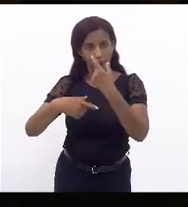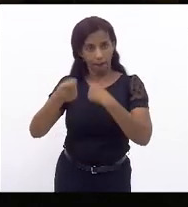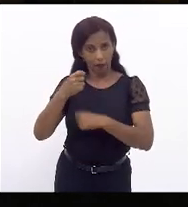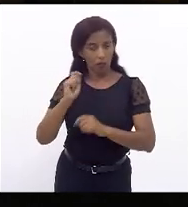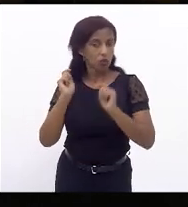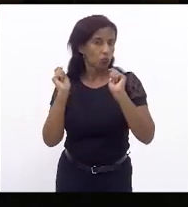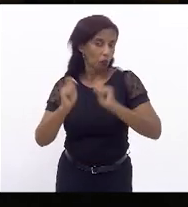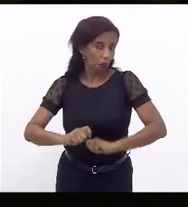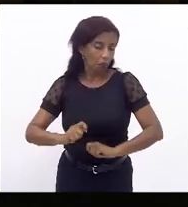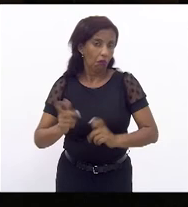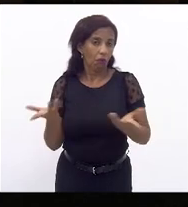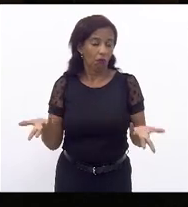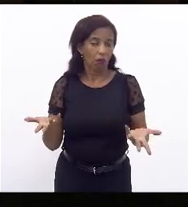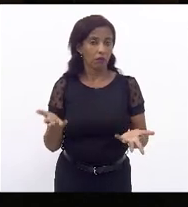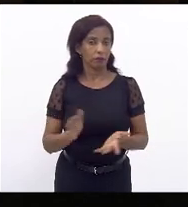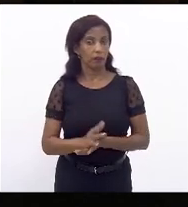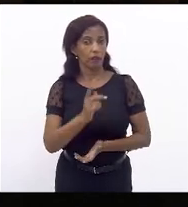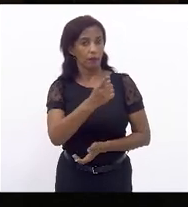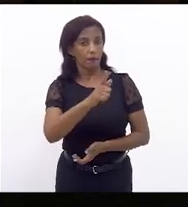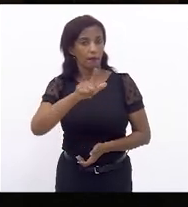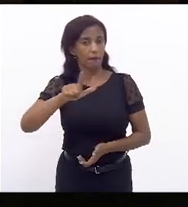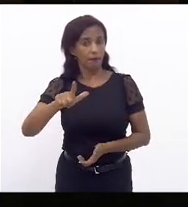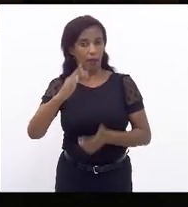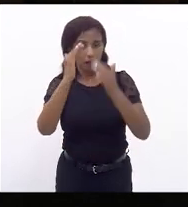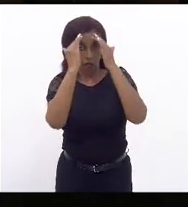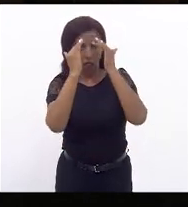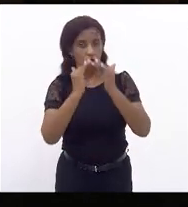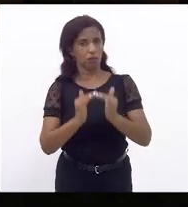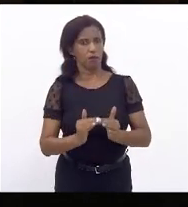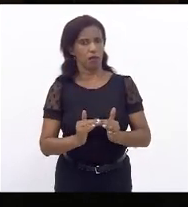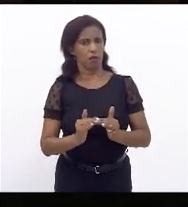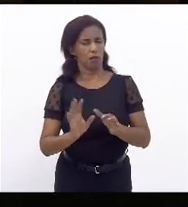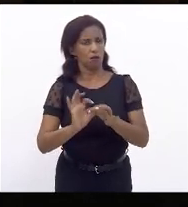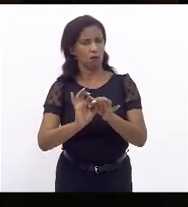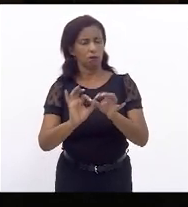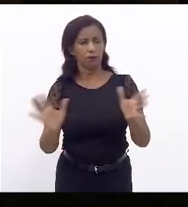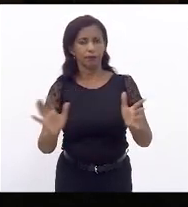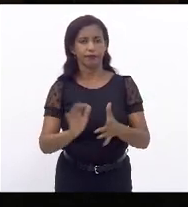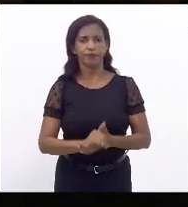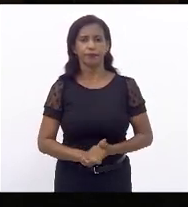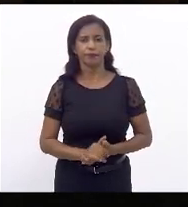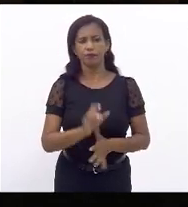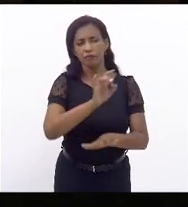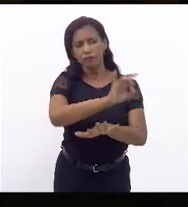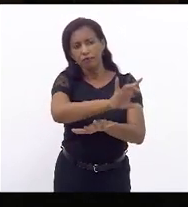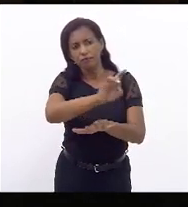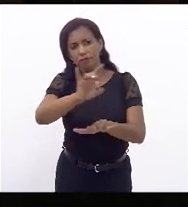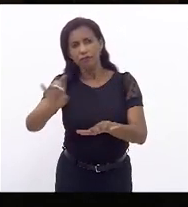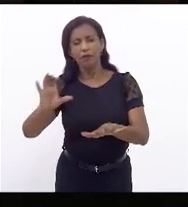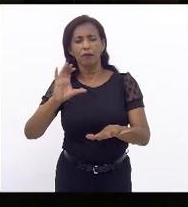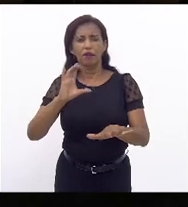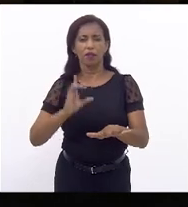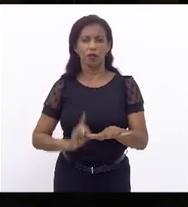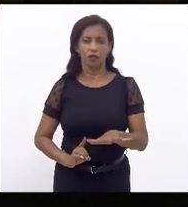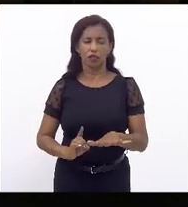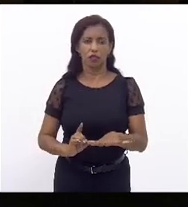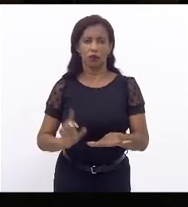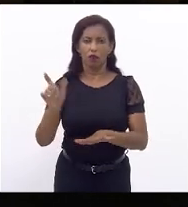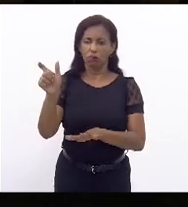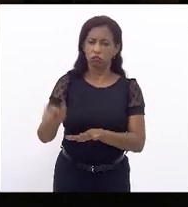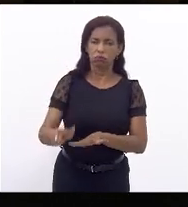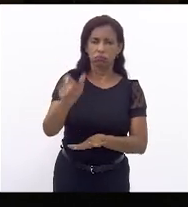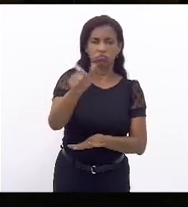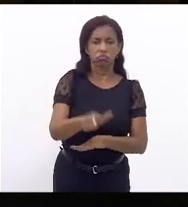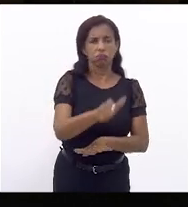utilizá-lo. Ou seja, o PL respeita a liberdade de cada cidadão, de cada indivíduo, de